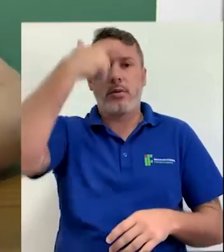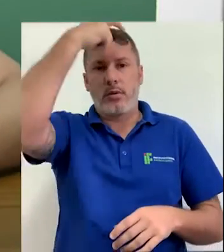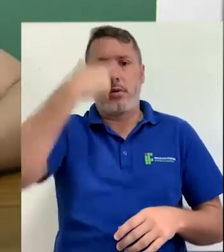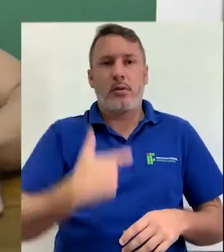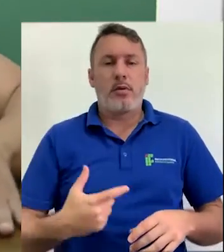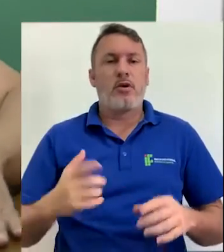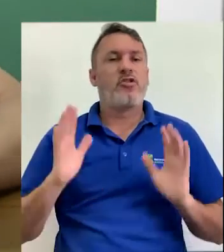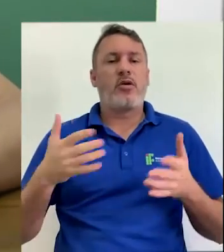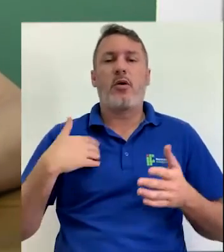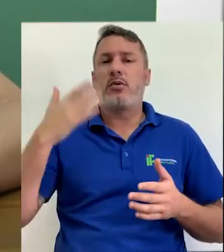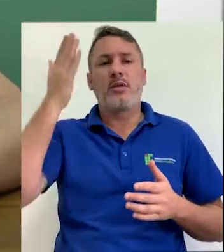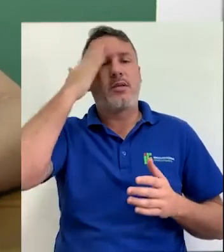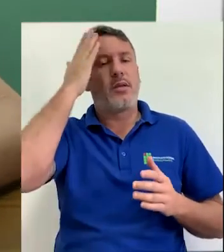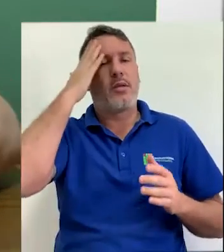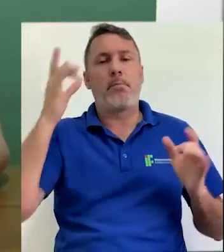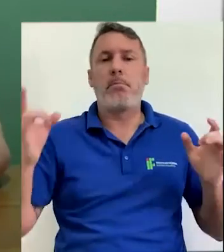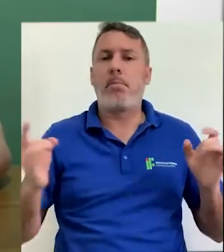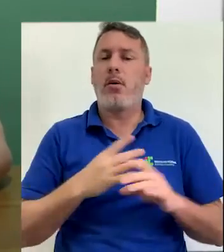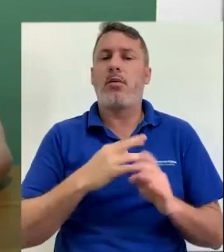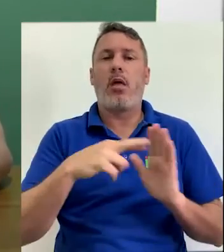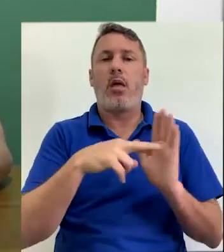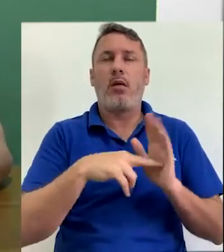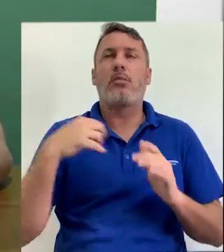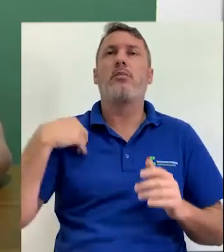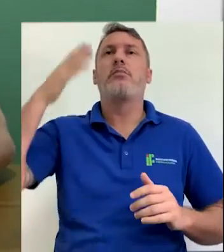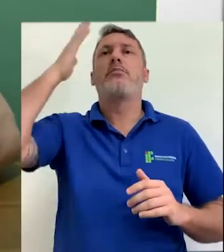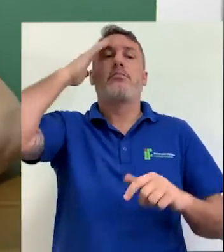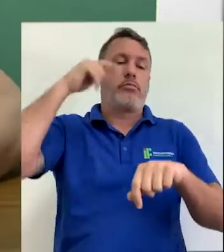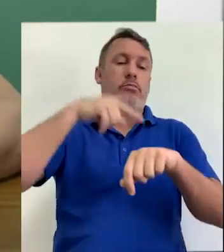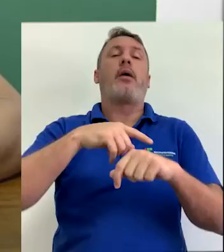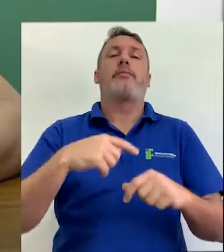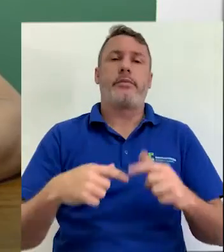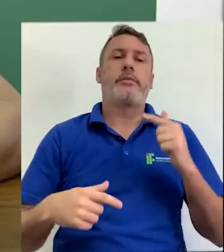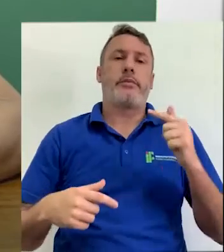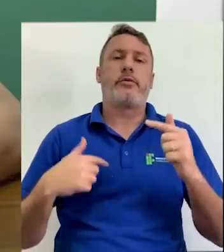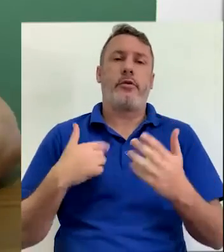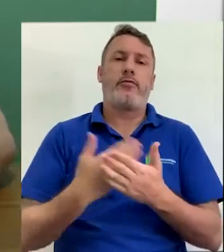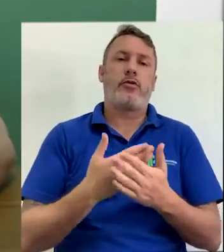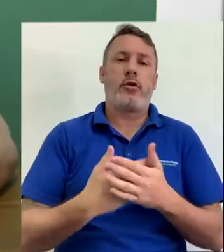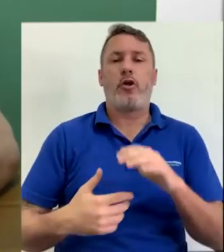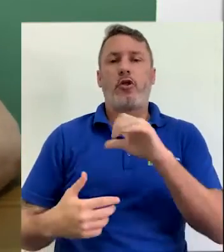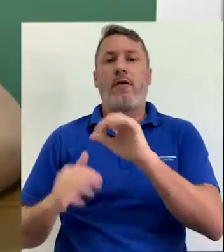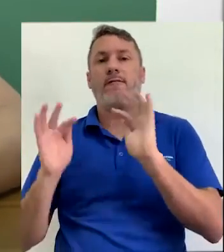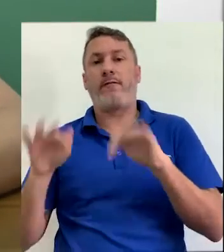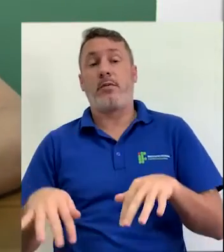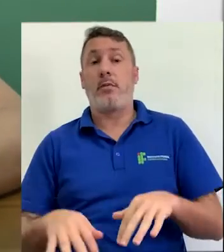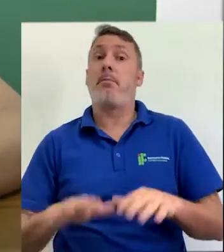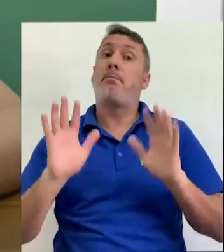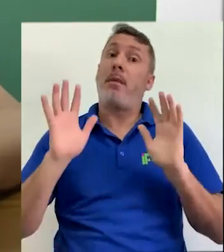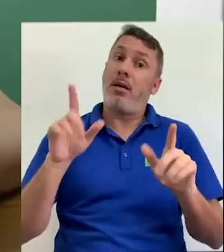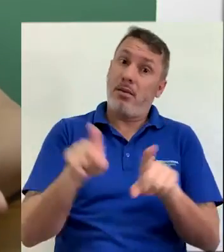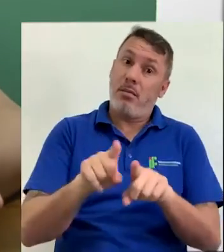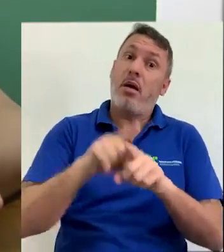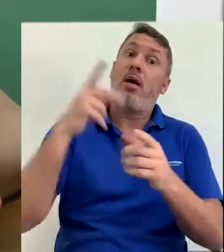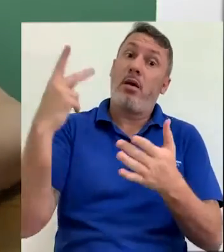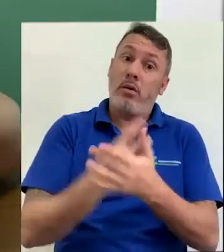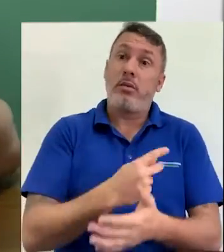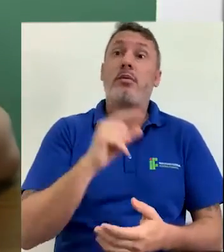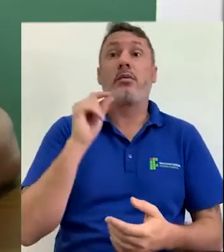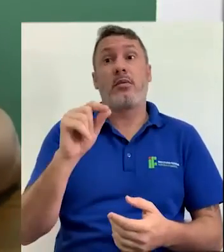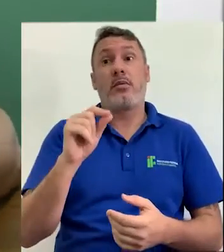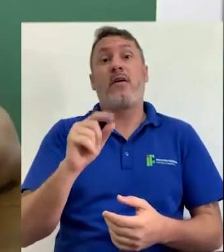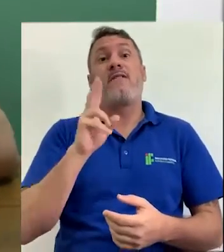todo o seu roteiro de estudos está disciplinado. Mas também chega uma hora que vai